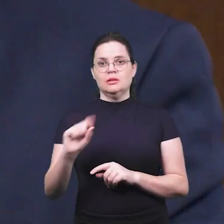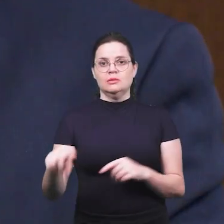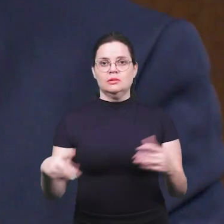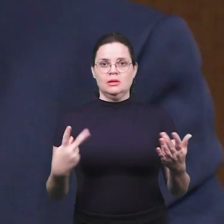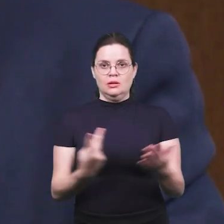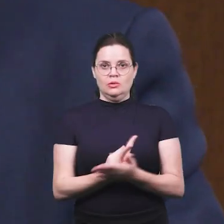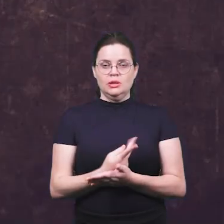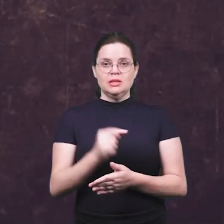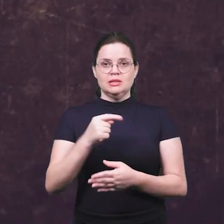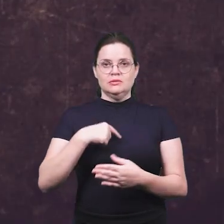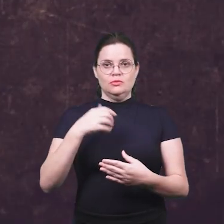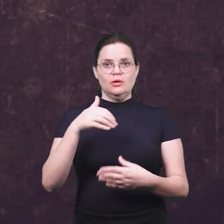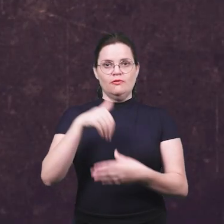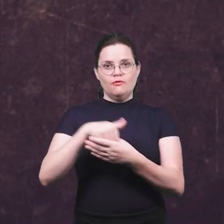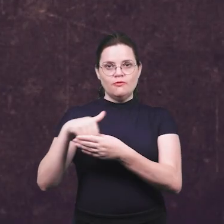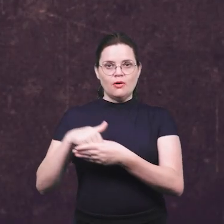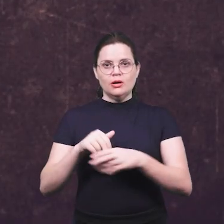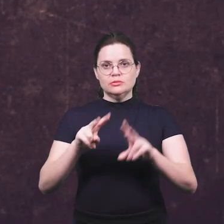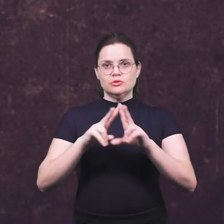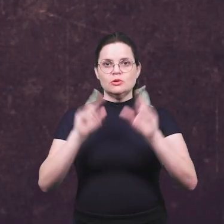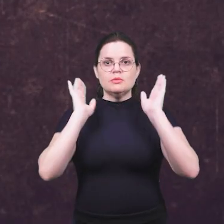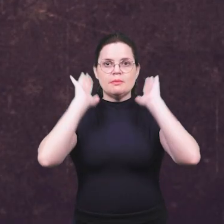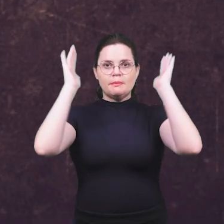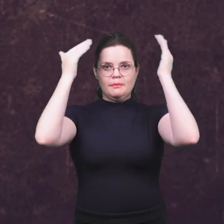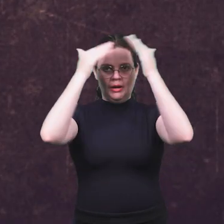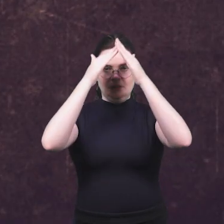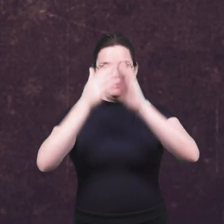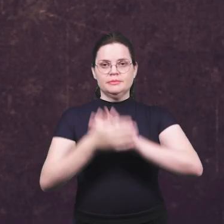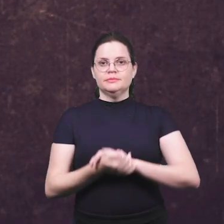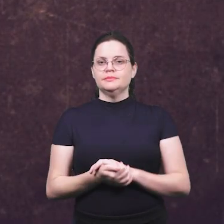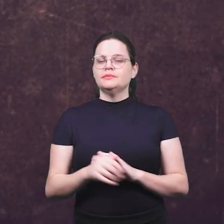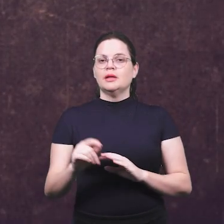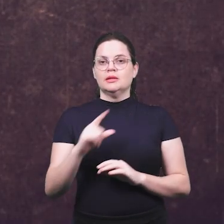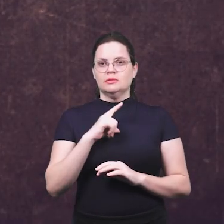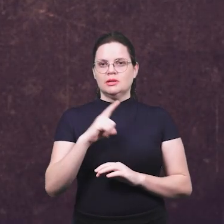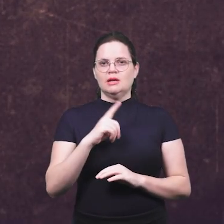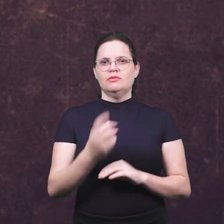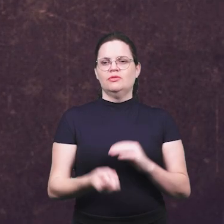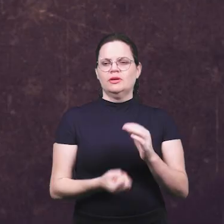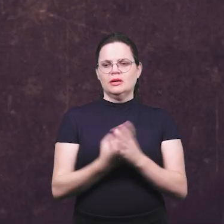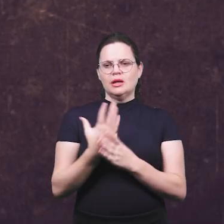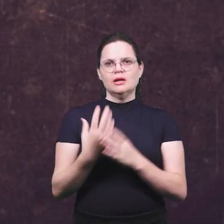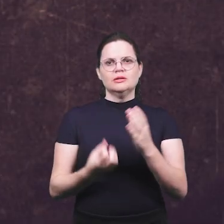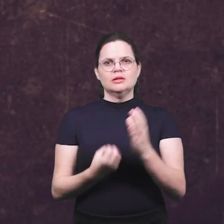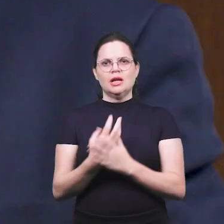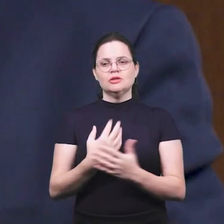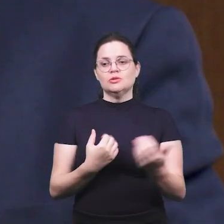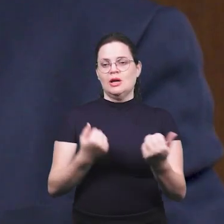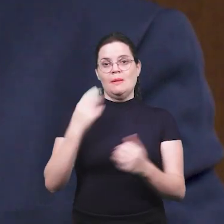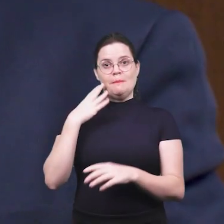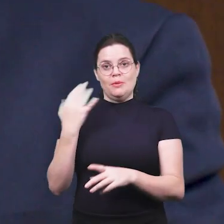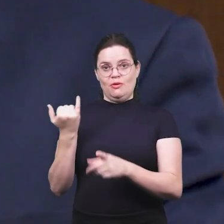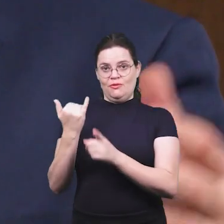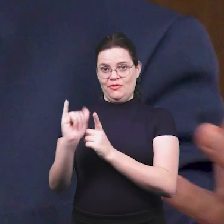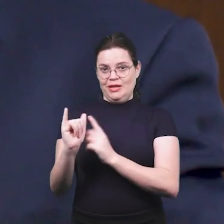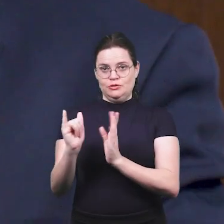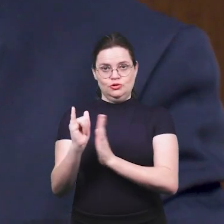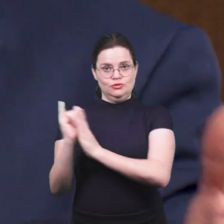1870, já no século XIX, que veio a infabilidade papal. Então, assim, foram criando